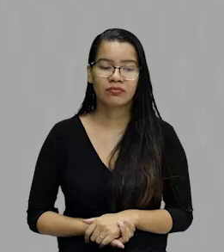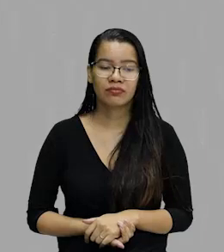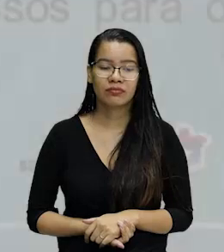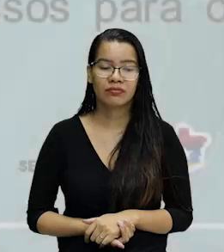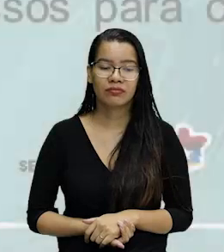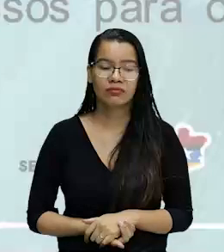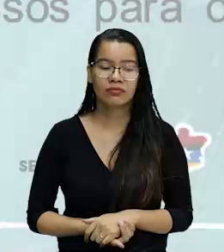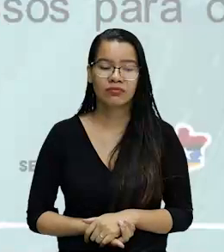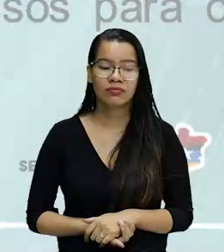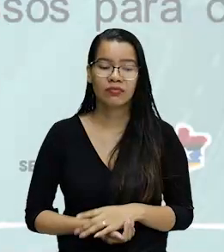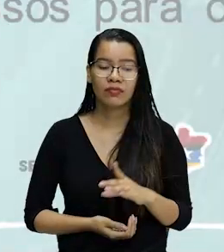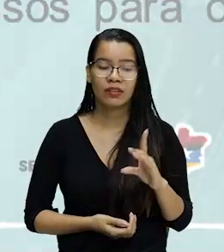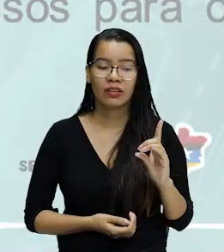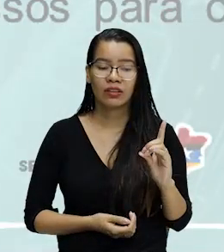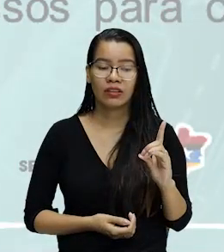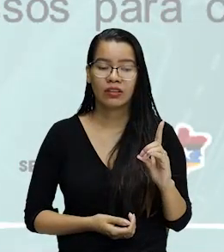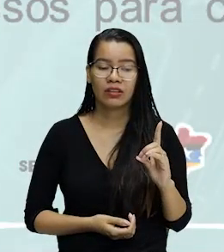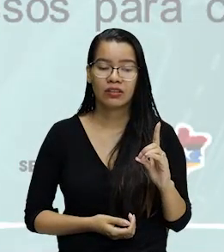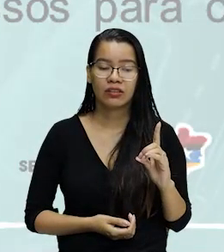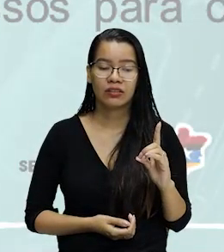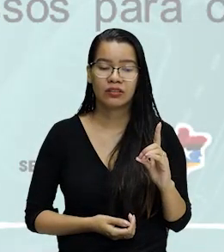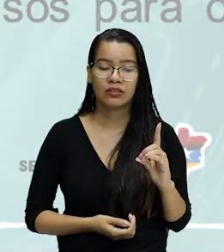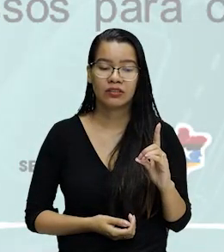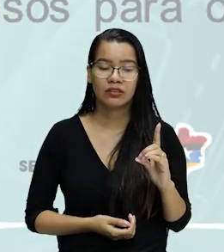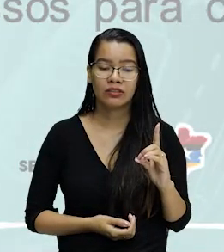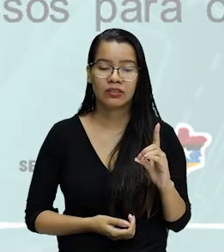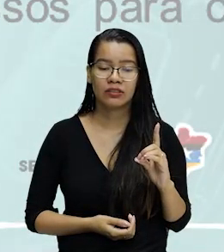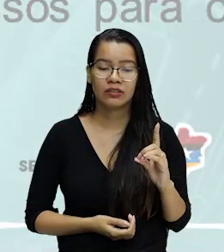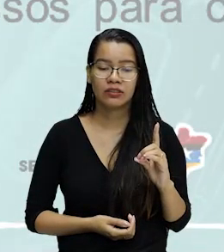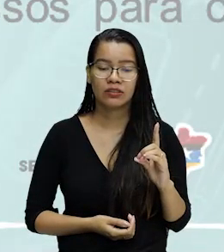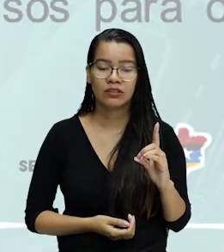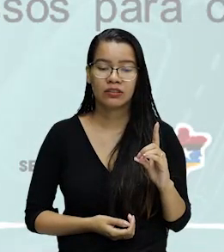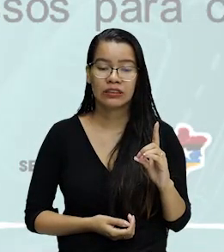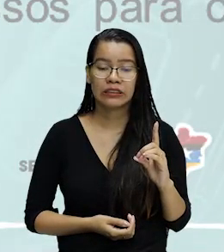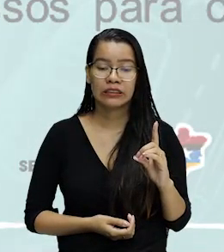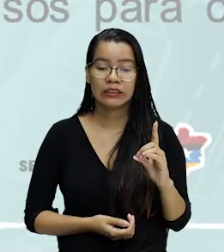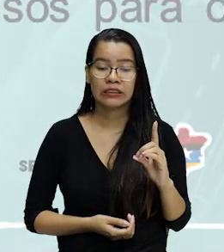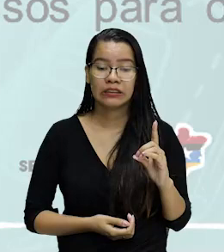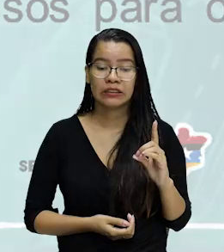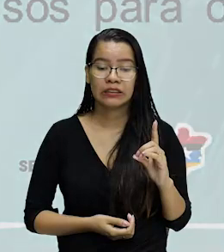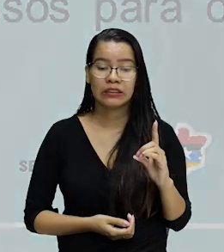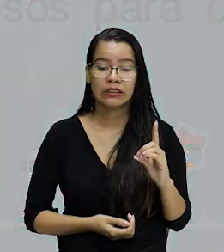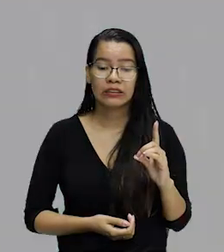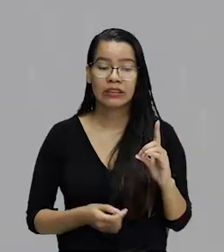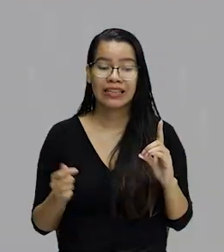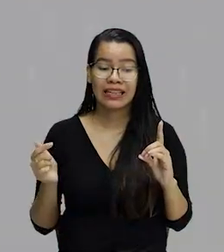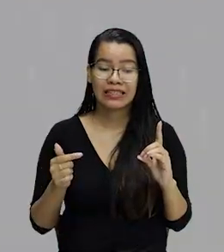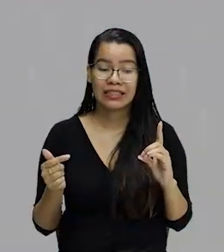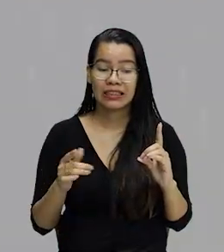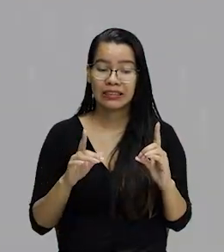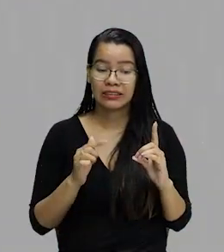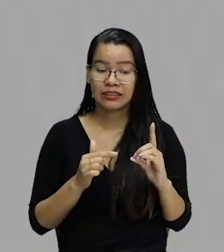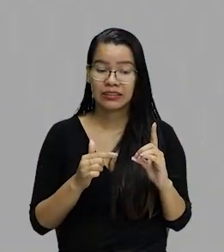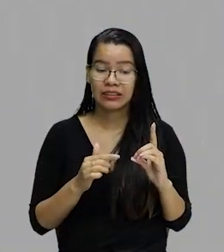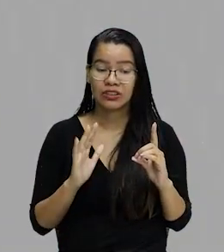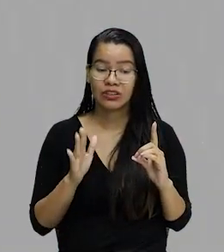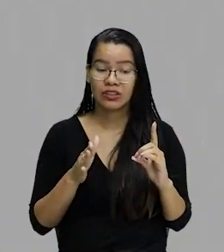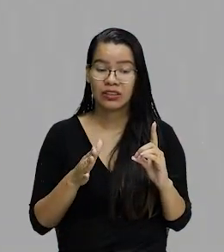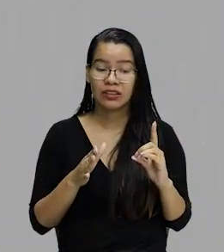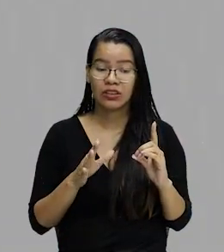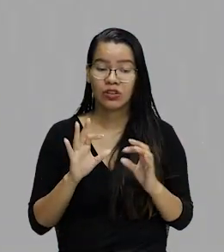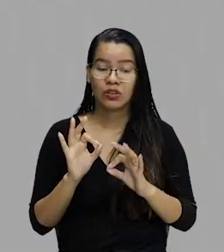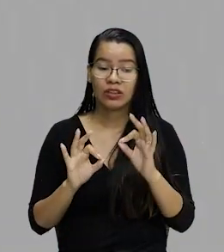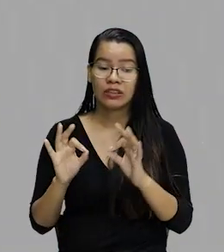cabal. Letra D, as organizações sindicais sejam... Gente, aqui, essa letra D já traz assim,